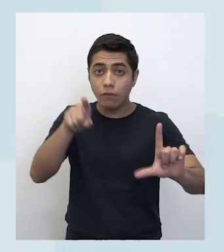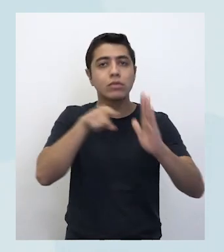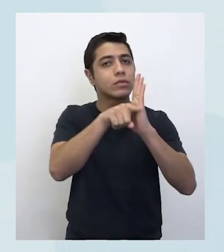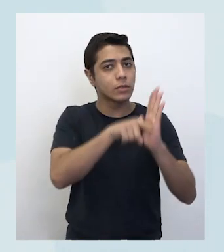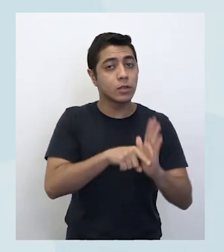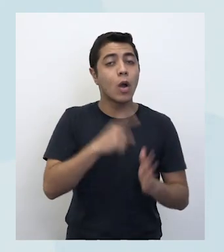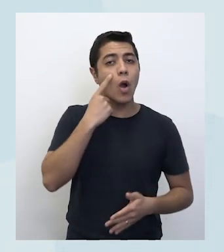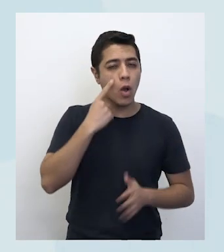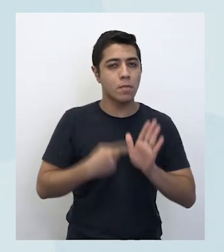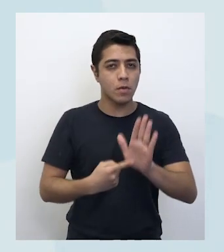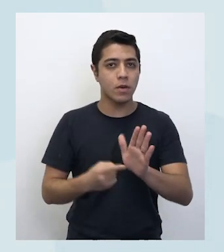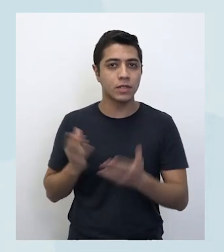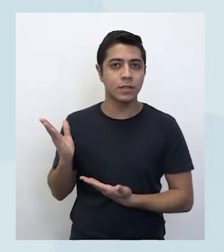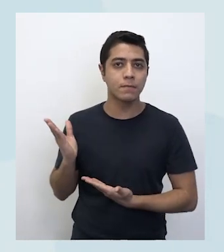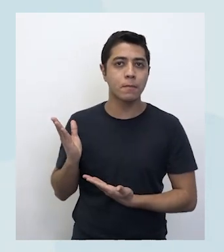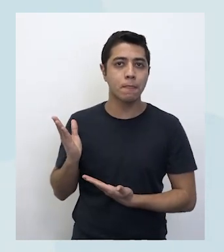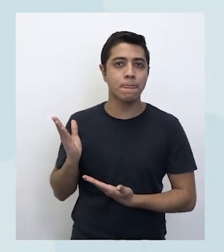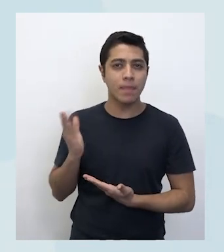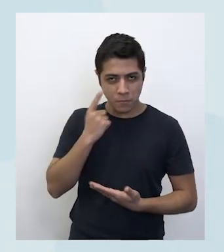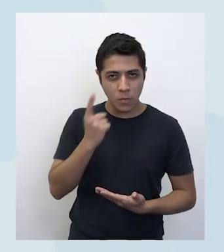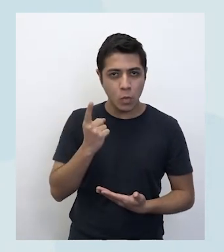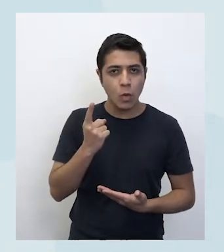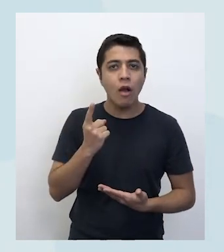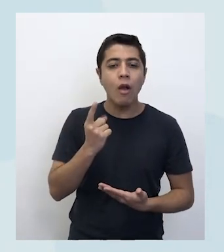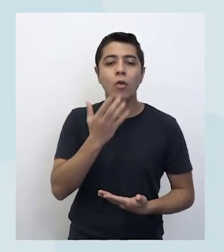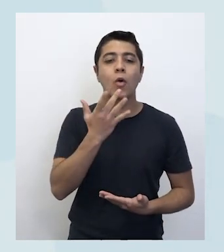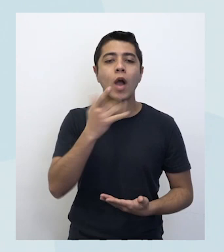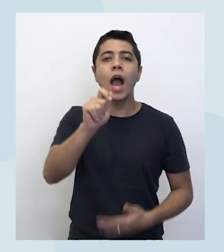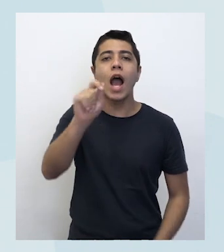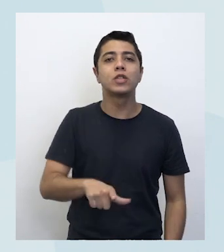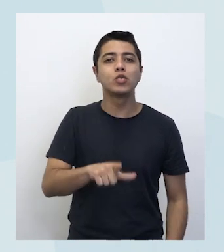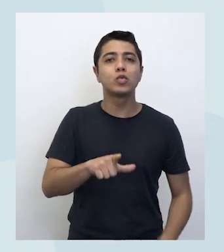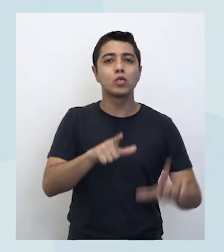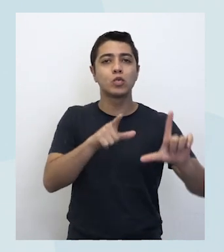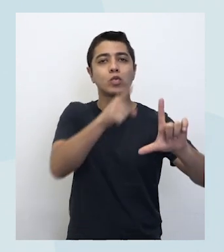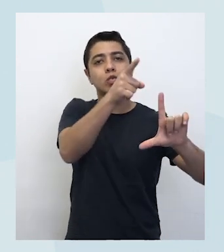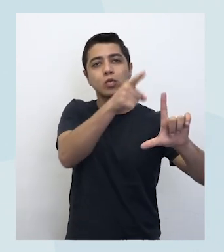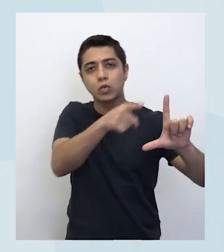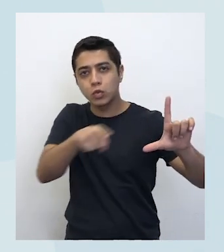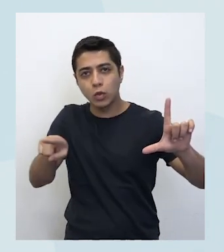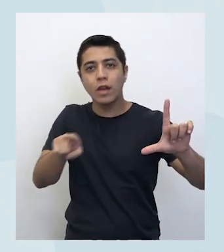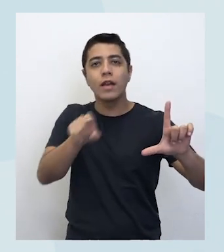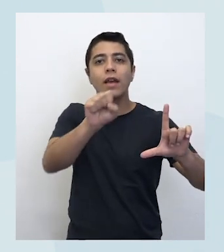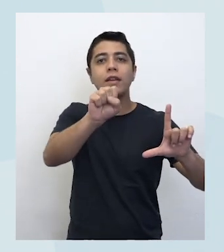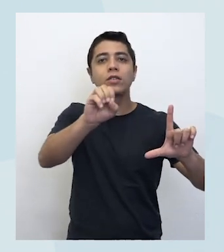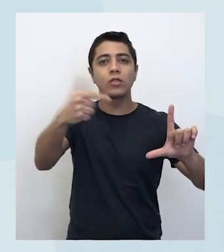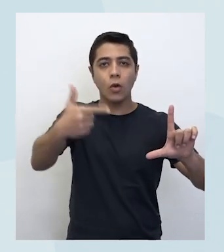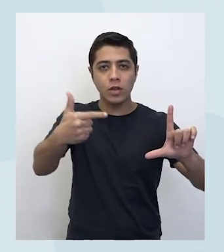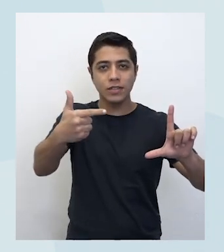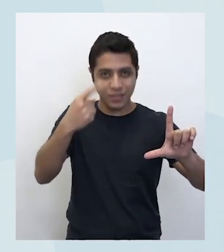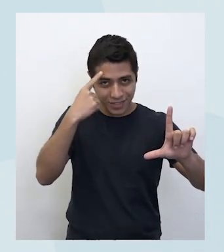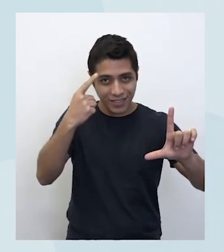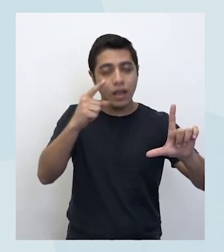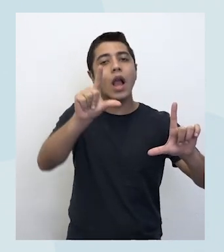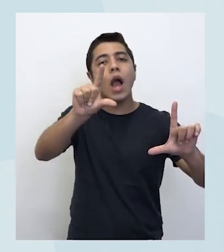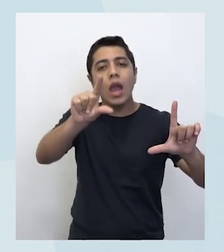No gráfico, se você olhar a linha azul, que no caso é do dióxido de enxofre, né? Ele está decaindo.